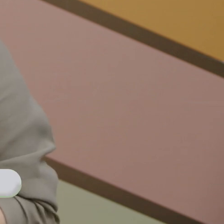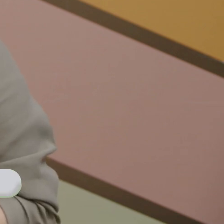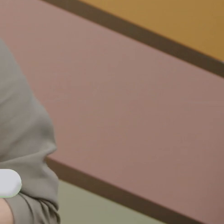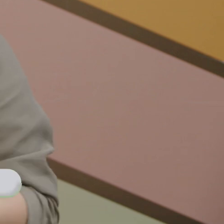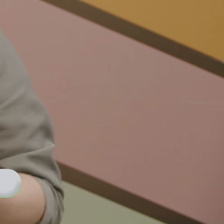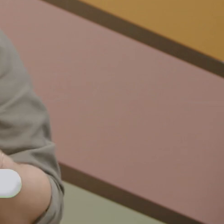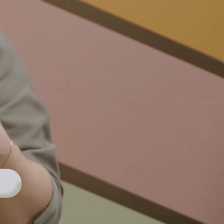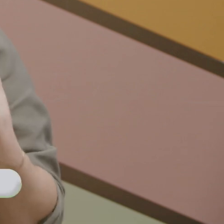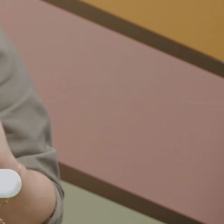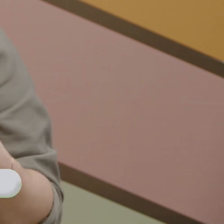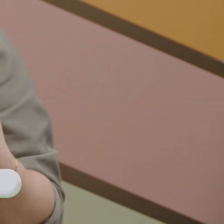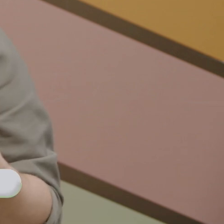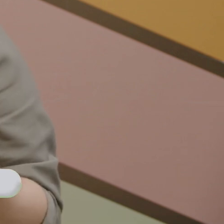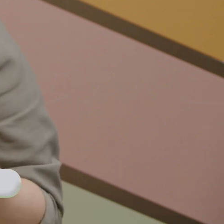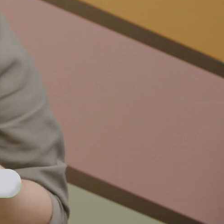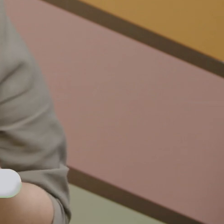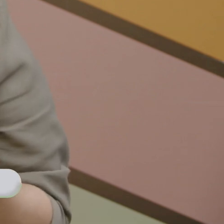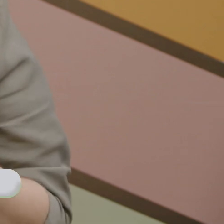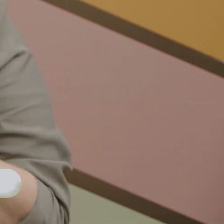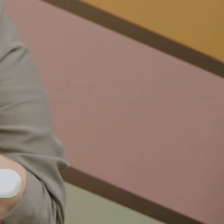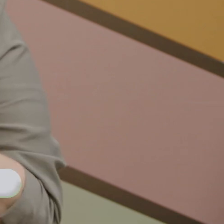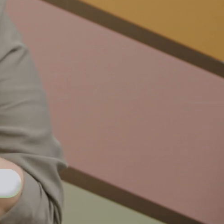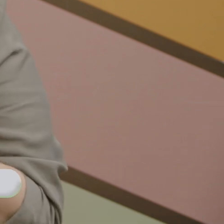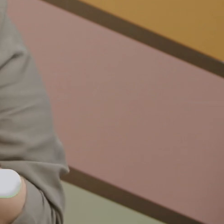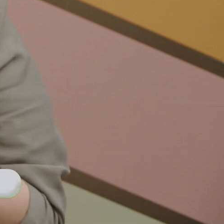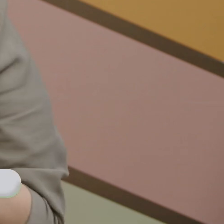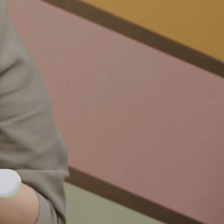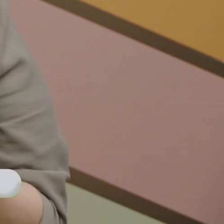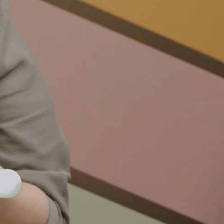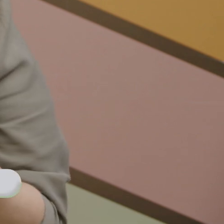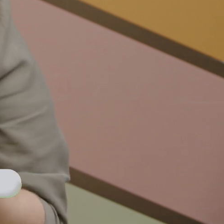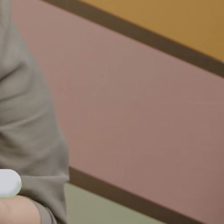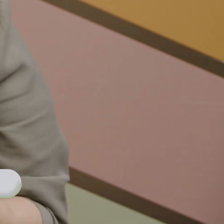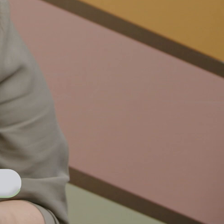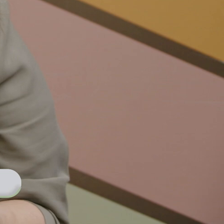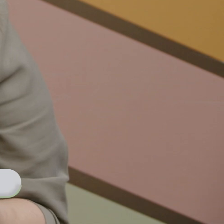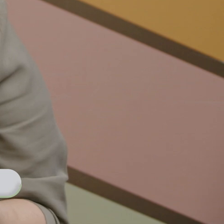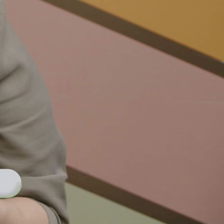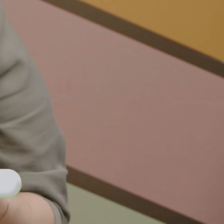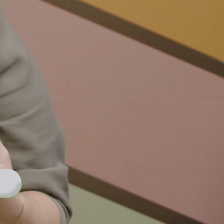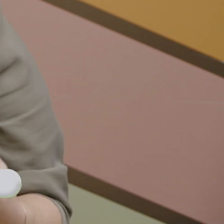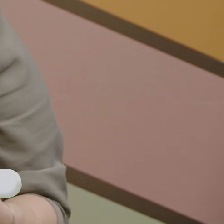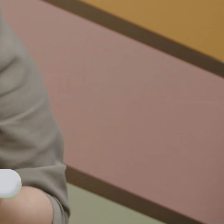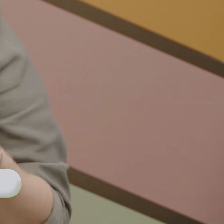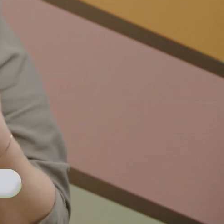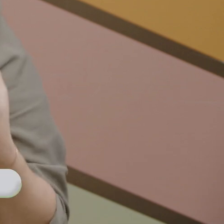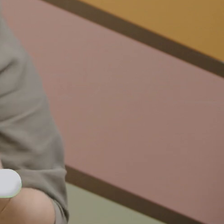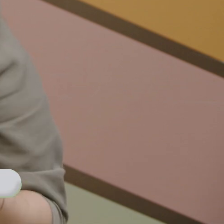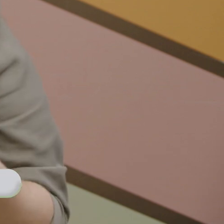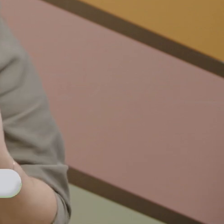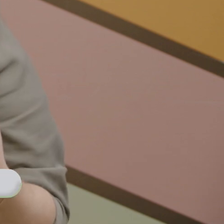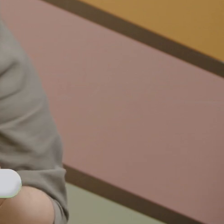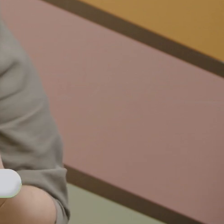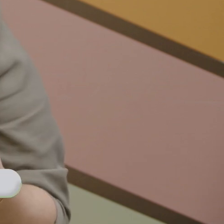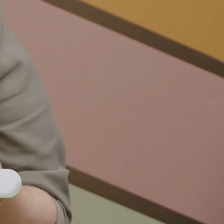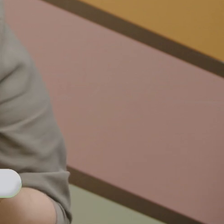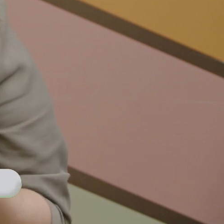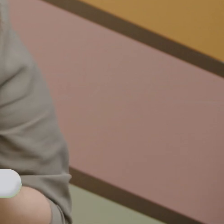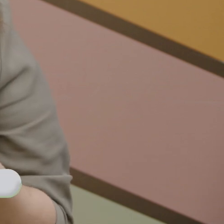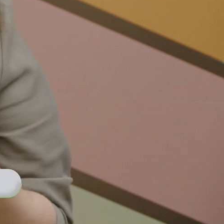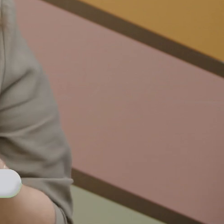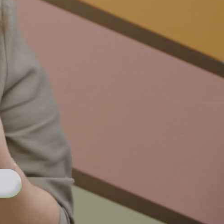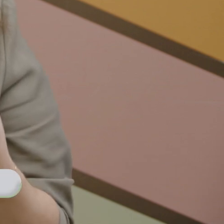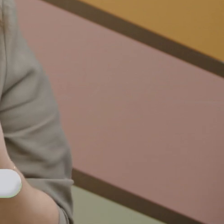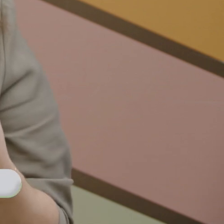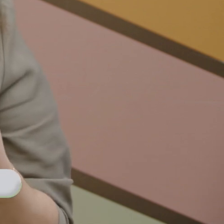da anotação, às vezes não precisa nem ser no papel, pode ser um grupo com você mesmo ali no WhatsApp, né? Você trazer ali como se fosse um